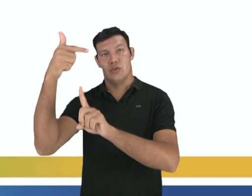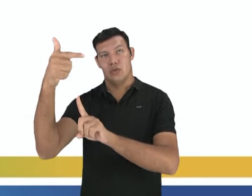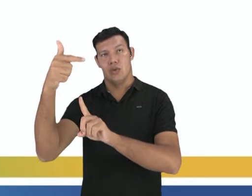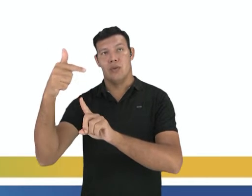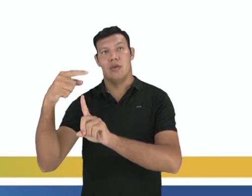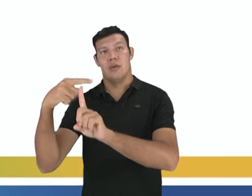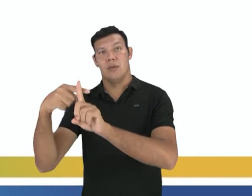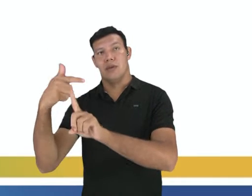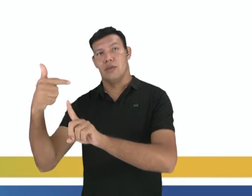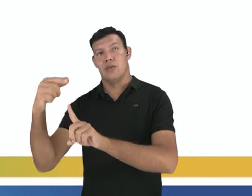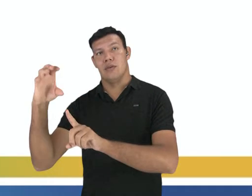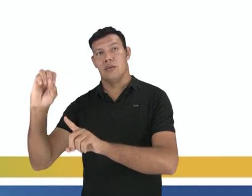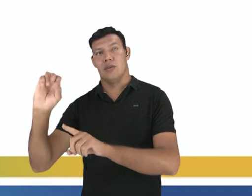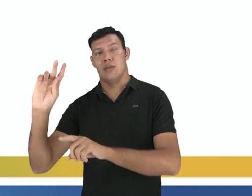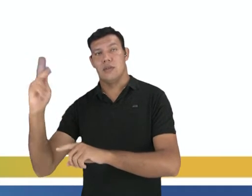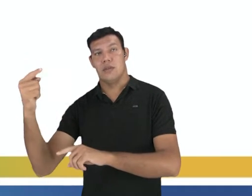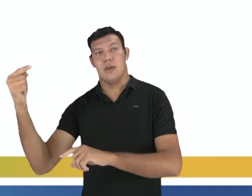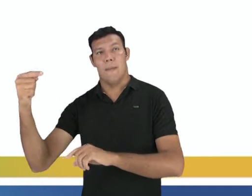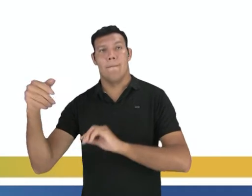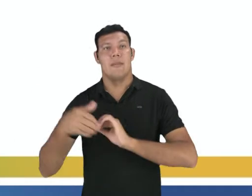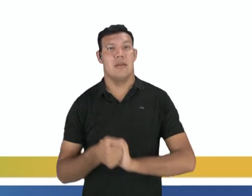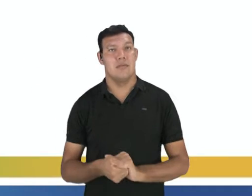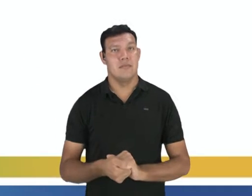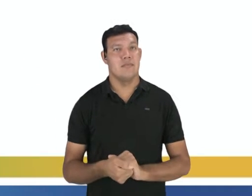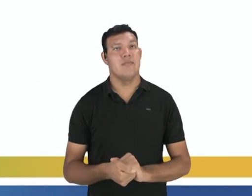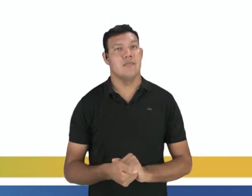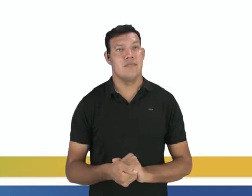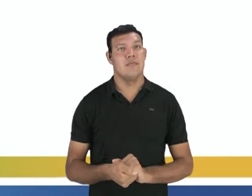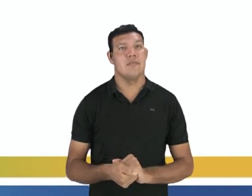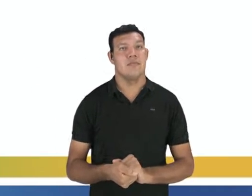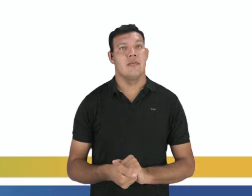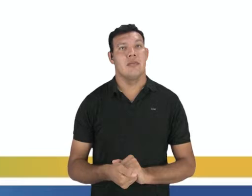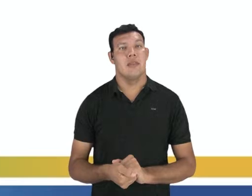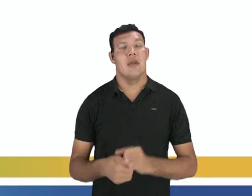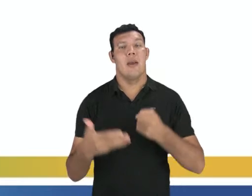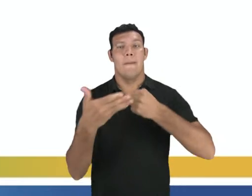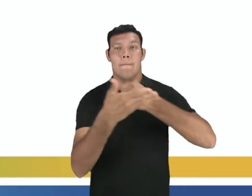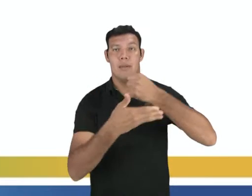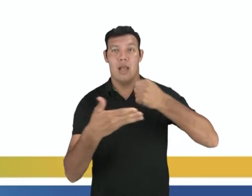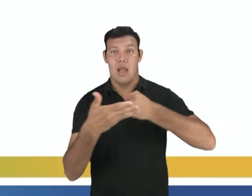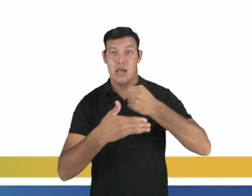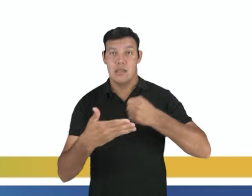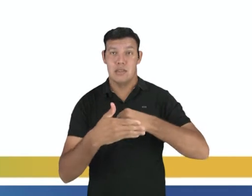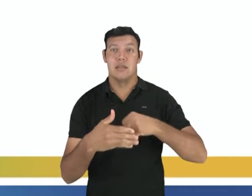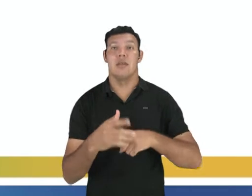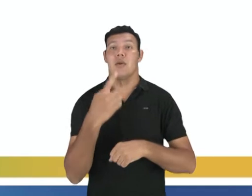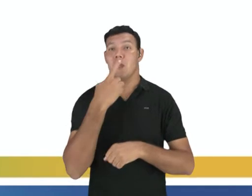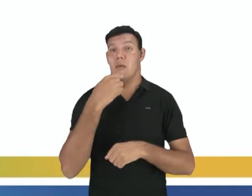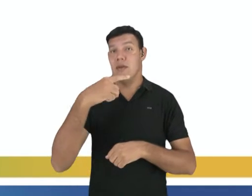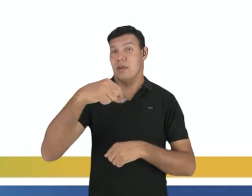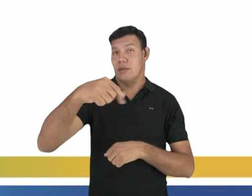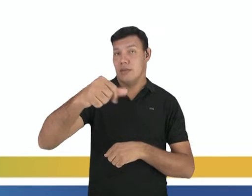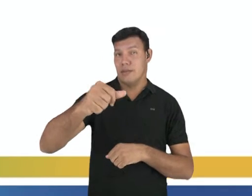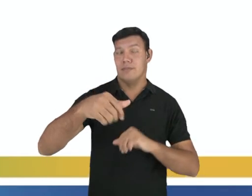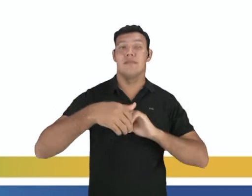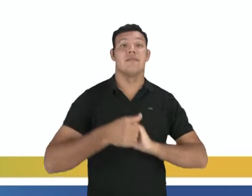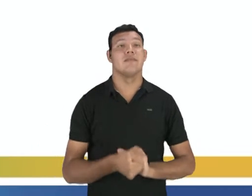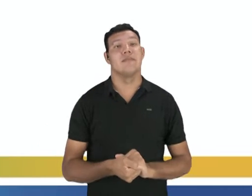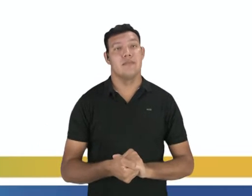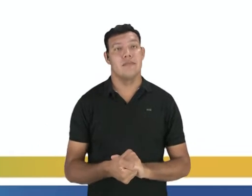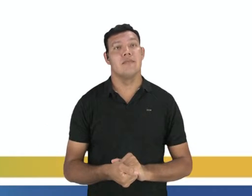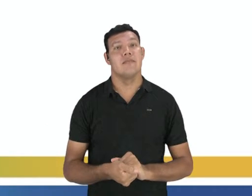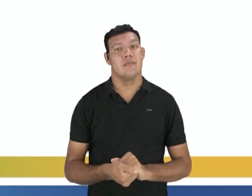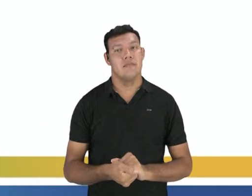vimos anteriormente, e o sulfato de magnésio, ok? Então, tanto as bases como os